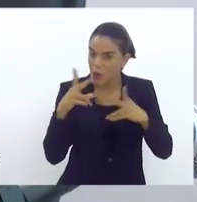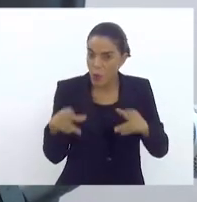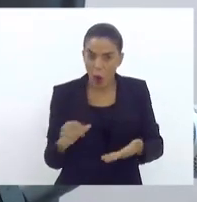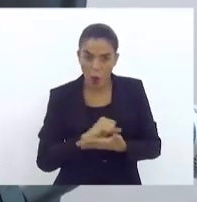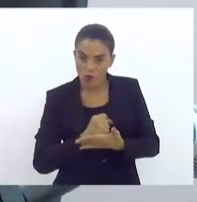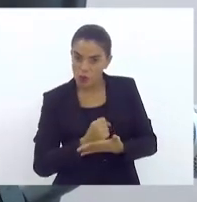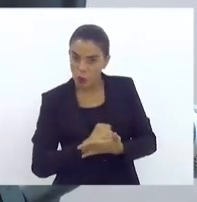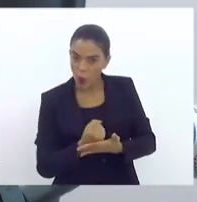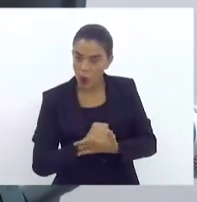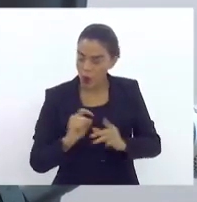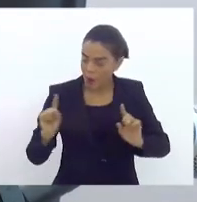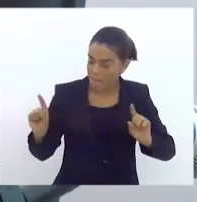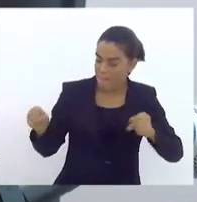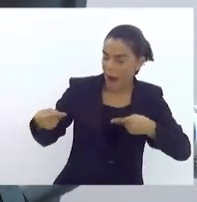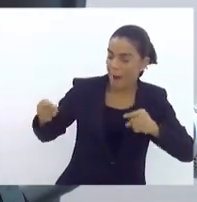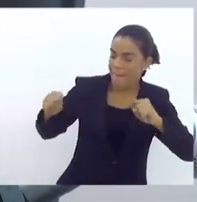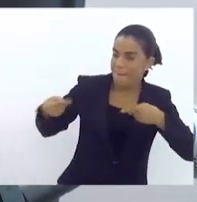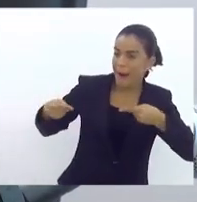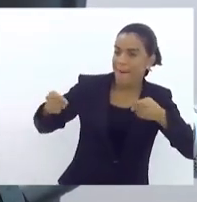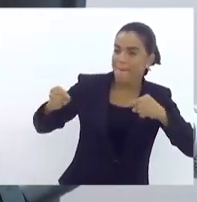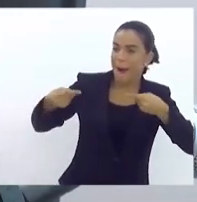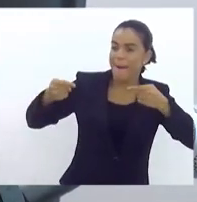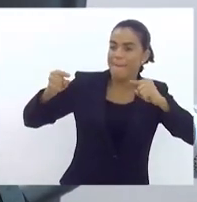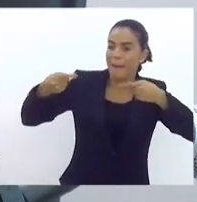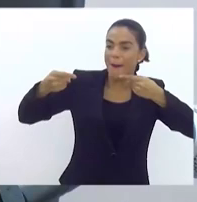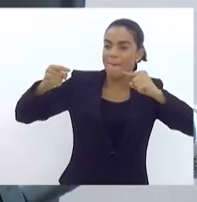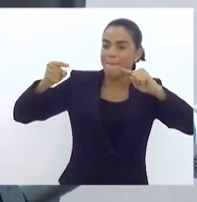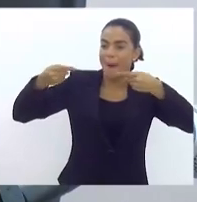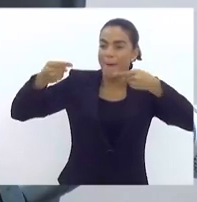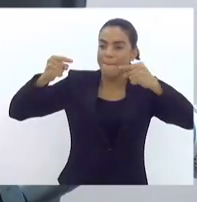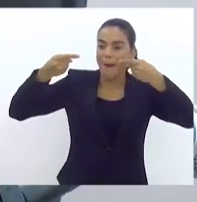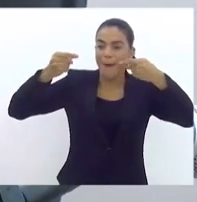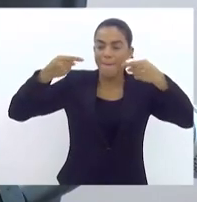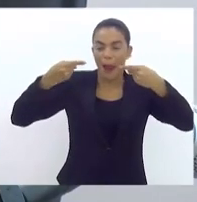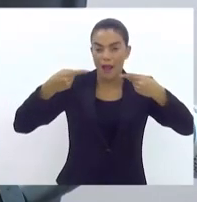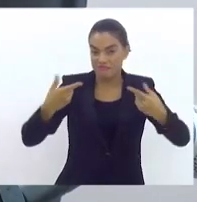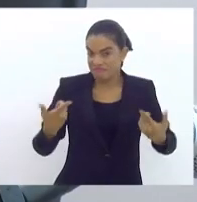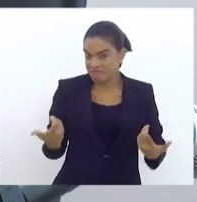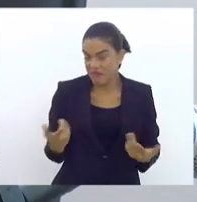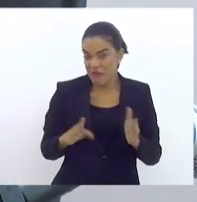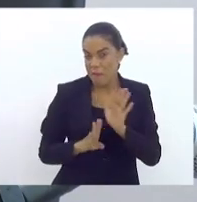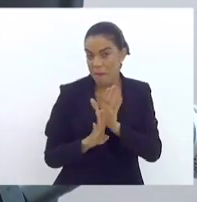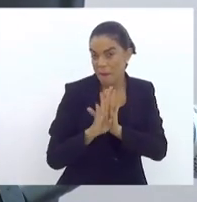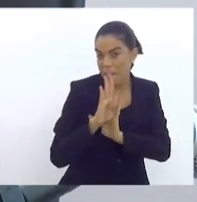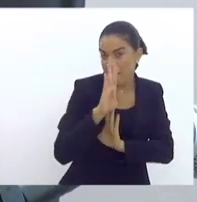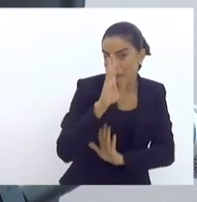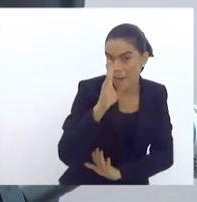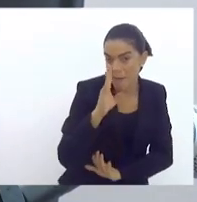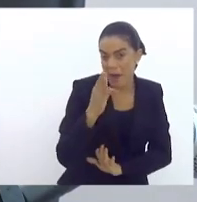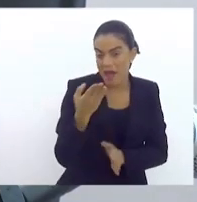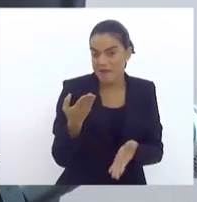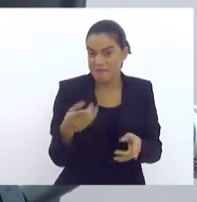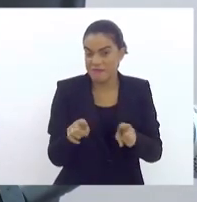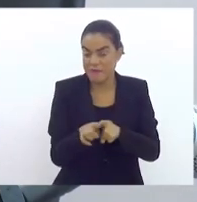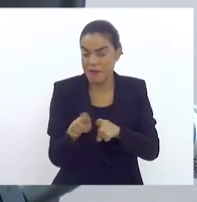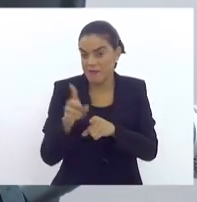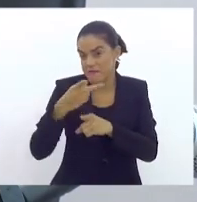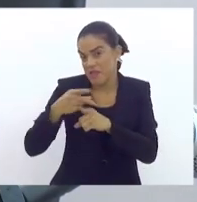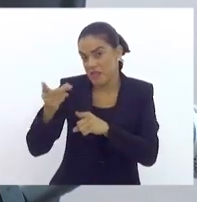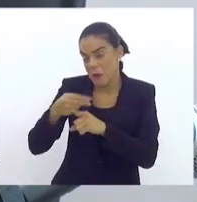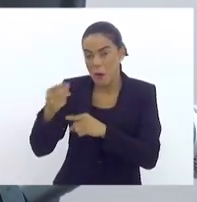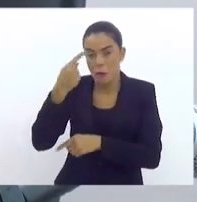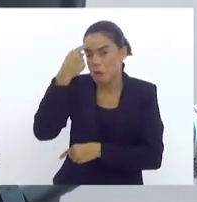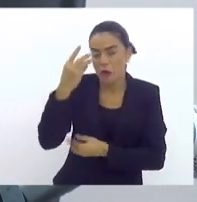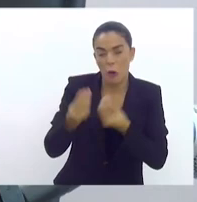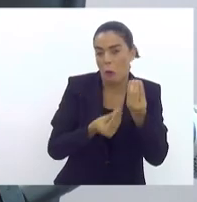você vai alcançando outros índices de aceitação e de de Vitória não sei